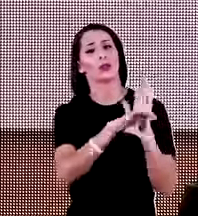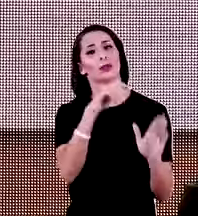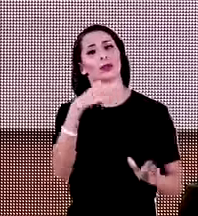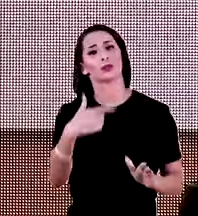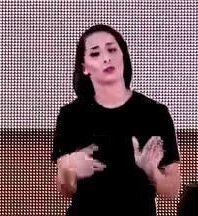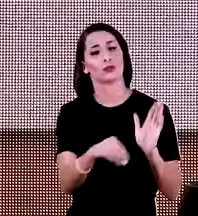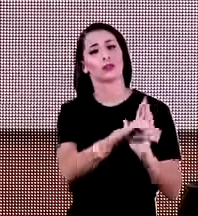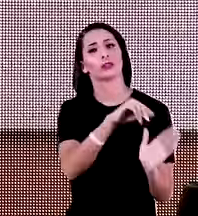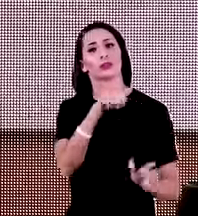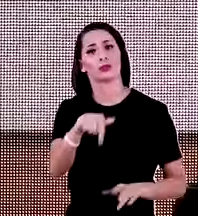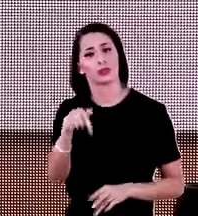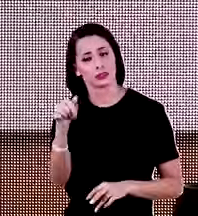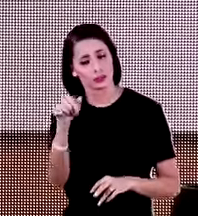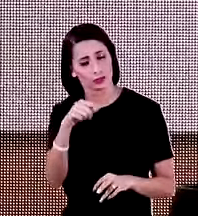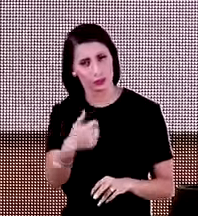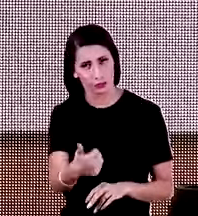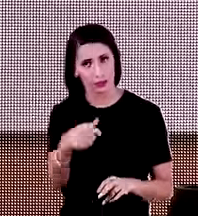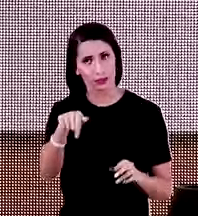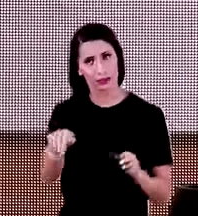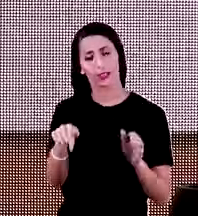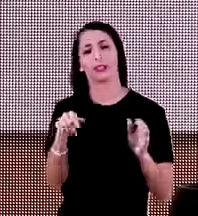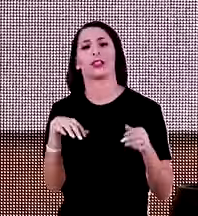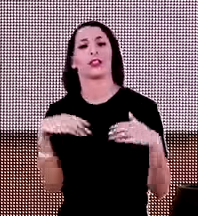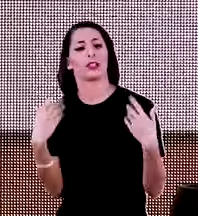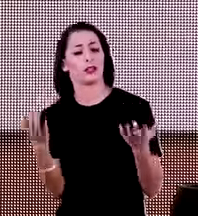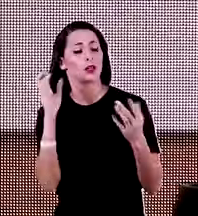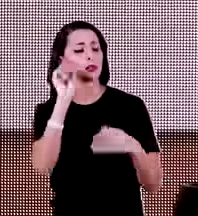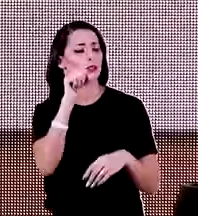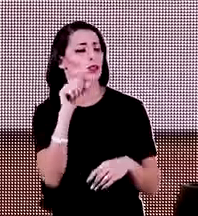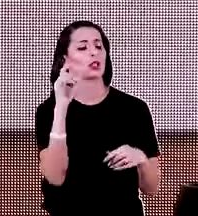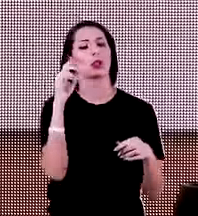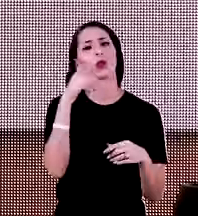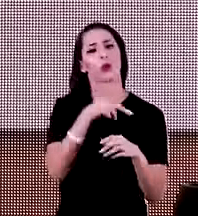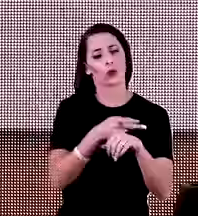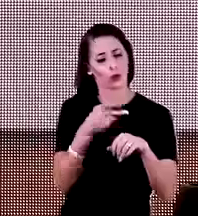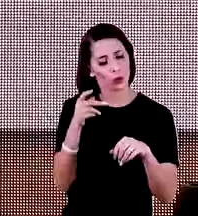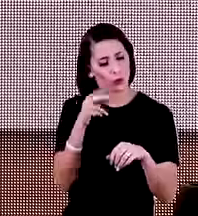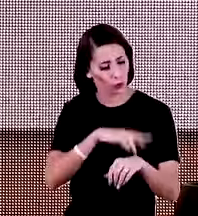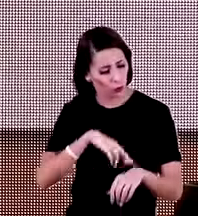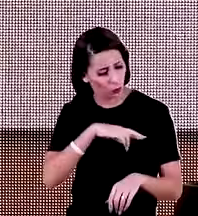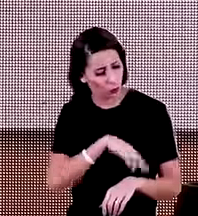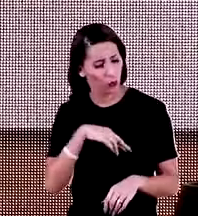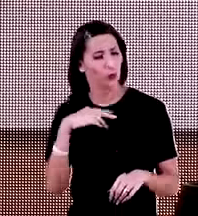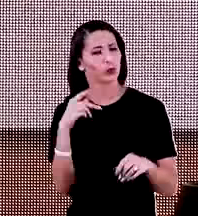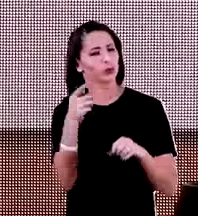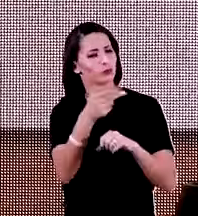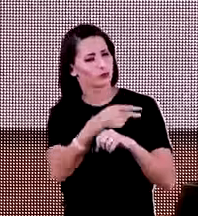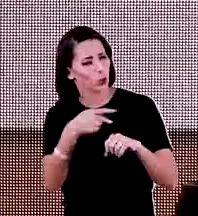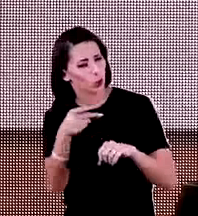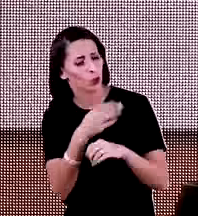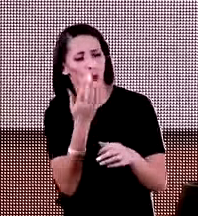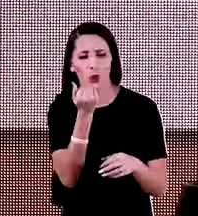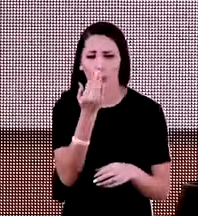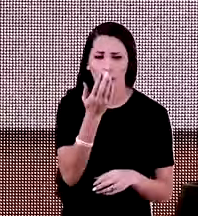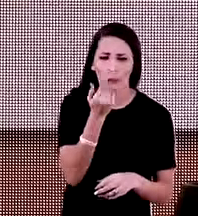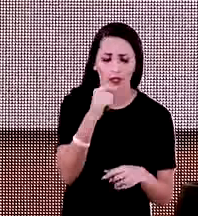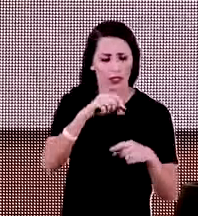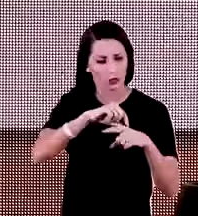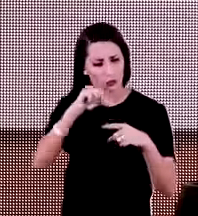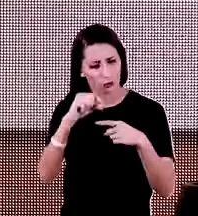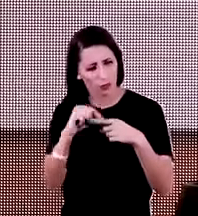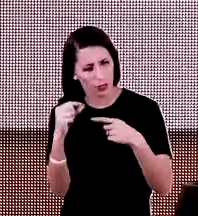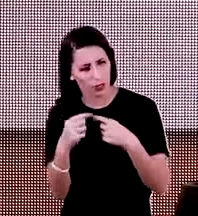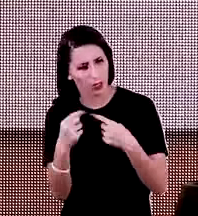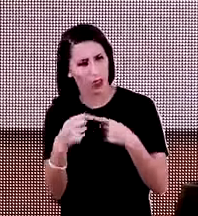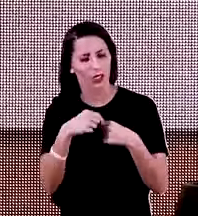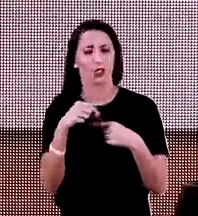assim: e assim Ruth colheu na lavoura até o entardecer. Ruth debulhou o que tinha juntado, quase uma arroba